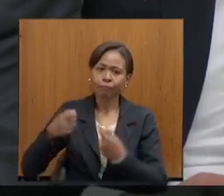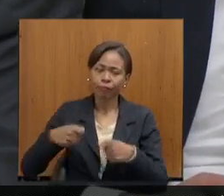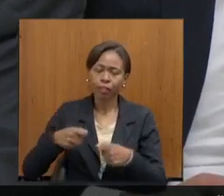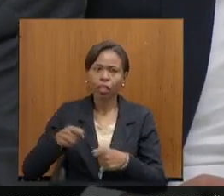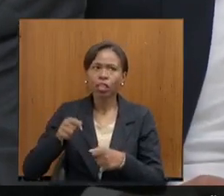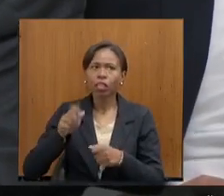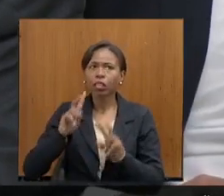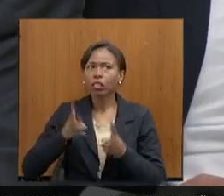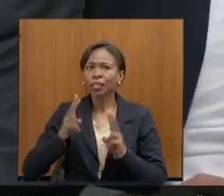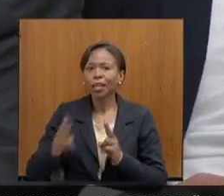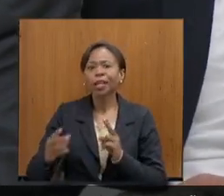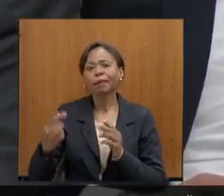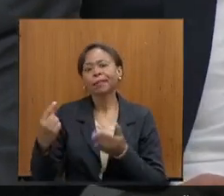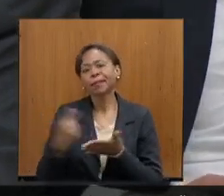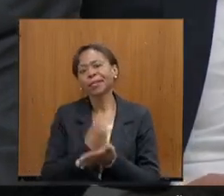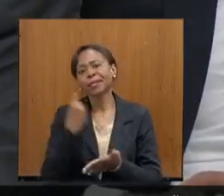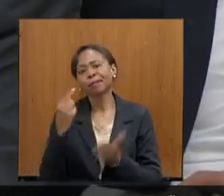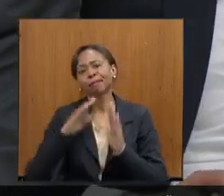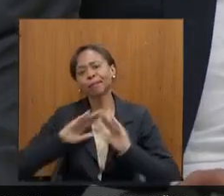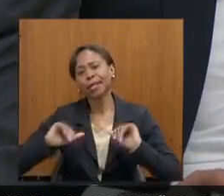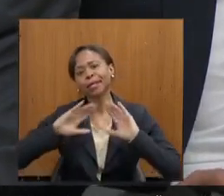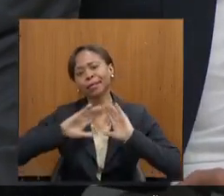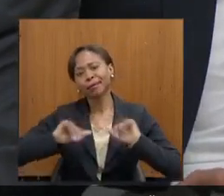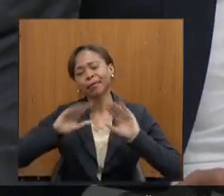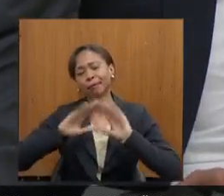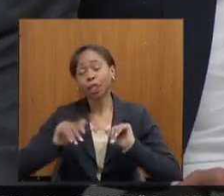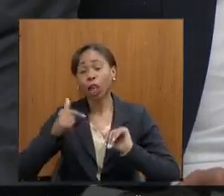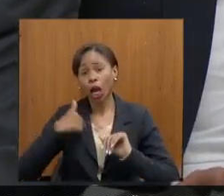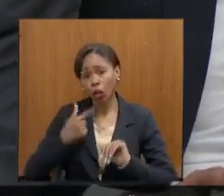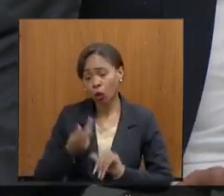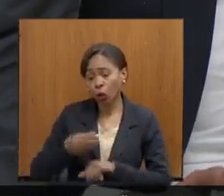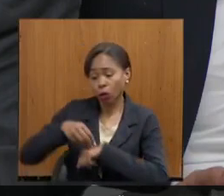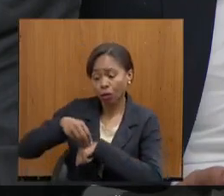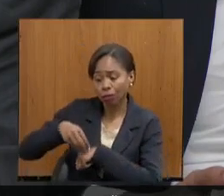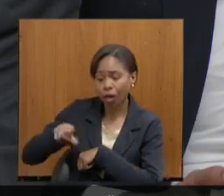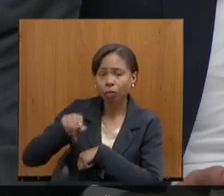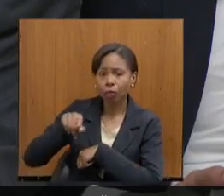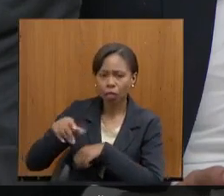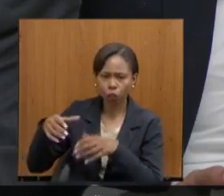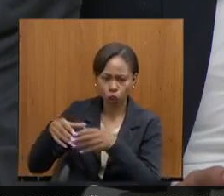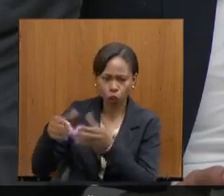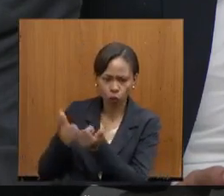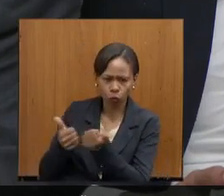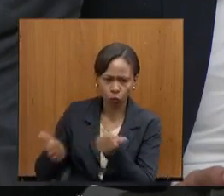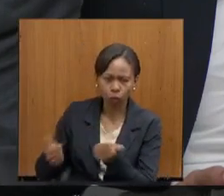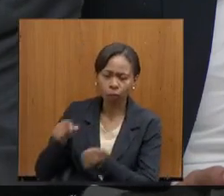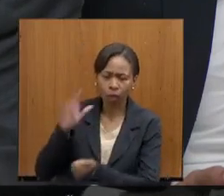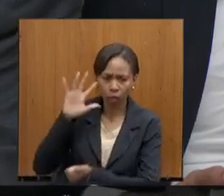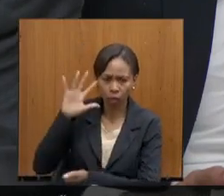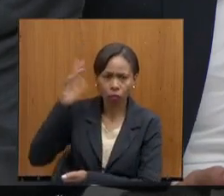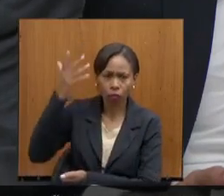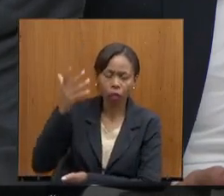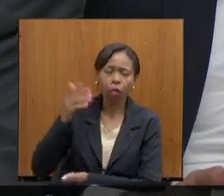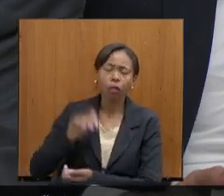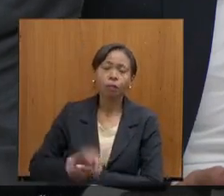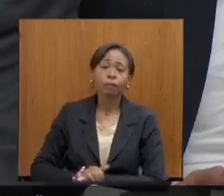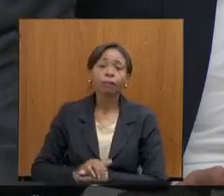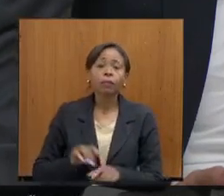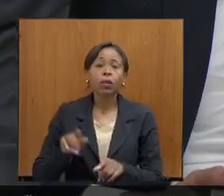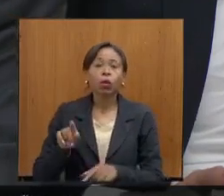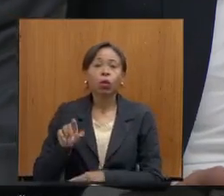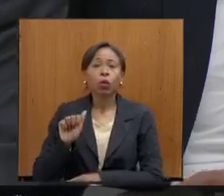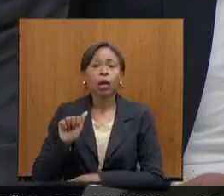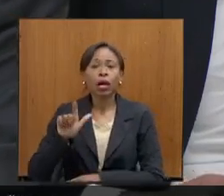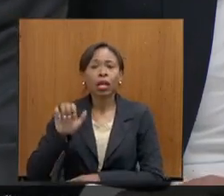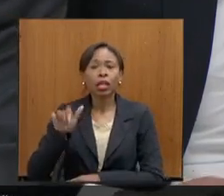essas solicitações sou eu passo né para Assessoria do tô marcando Sul nas suas colegas deputados para o doutor